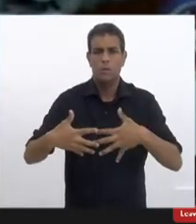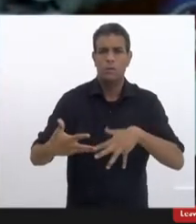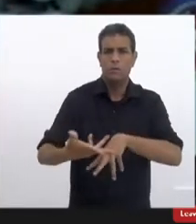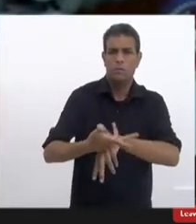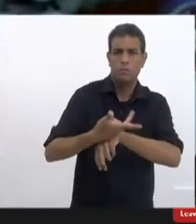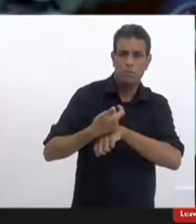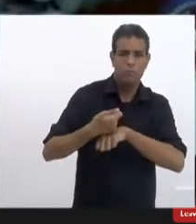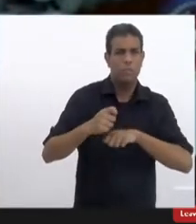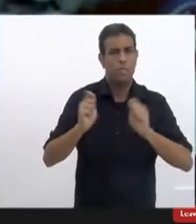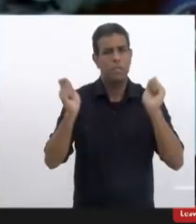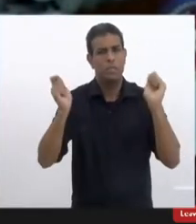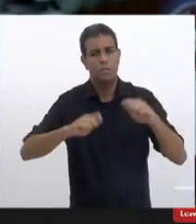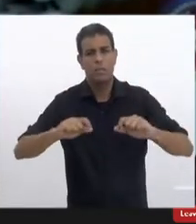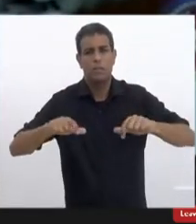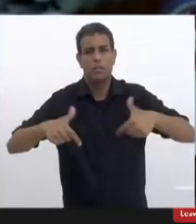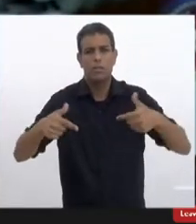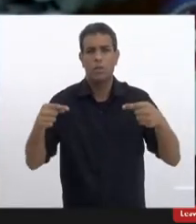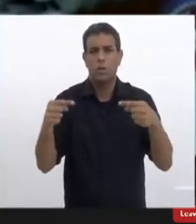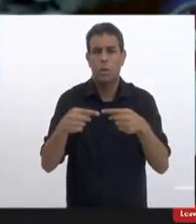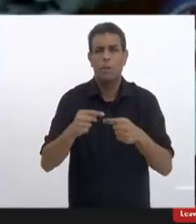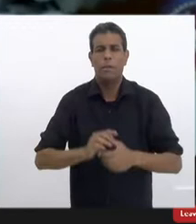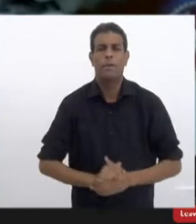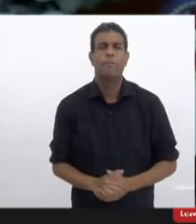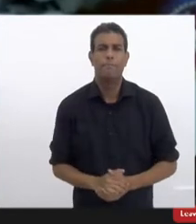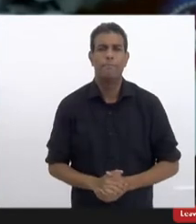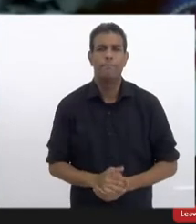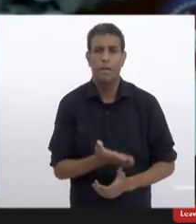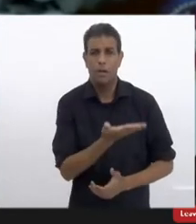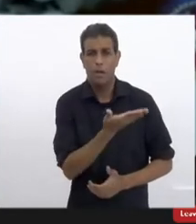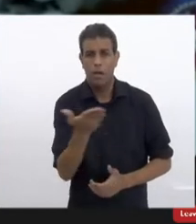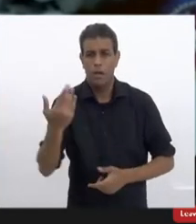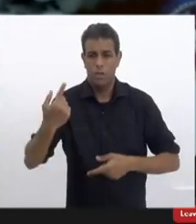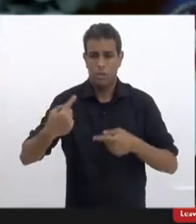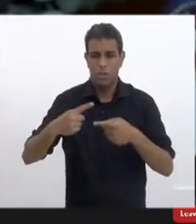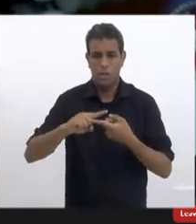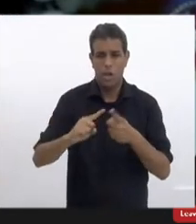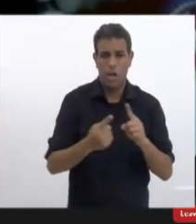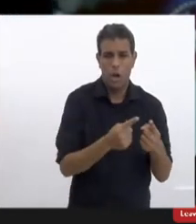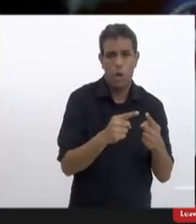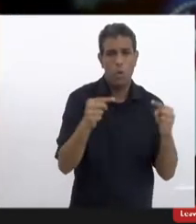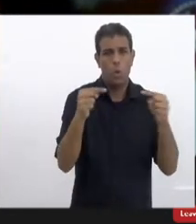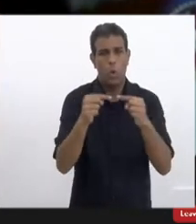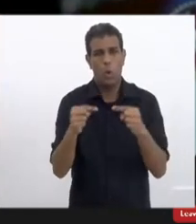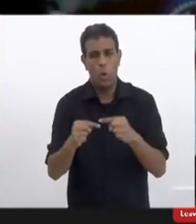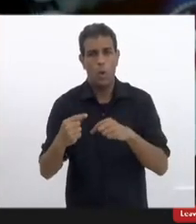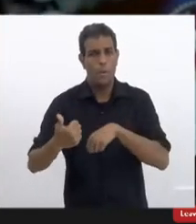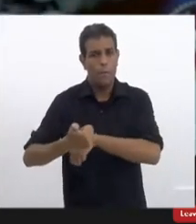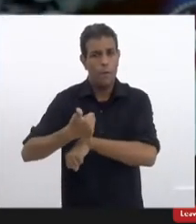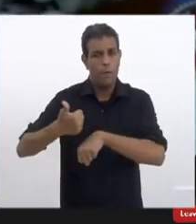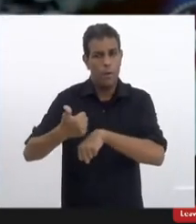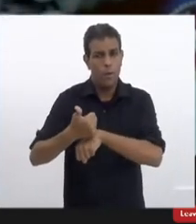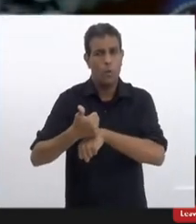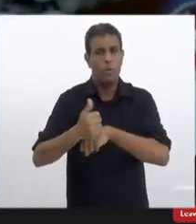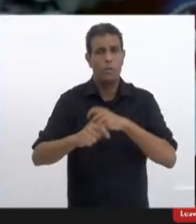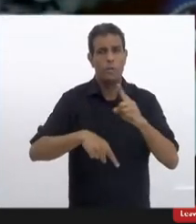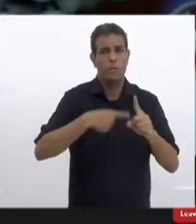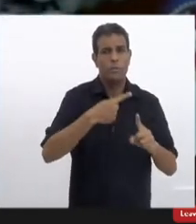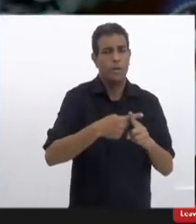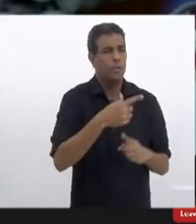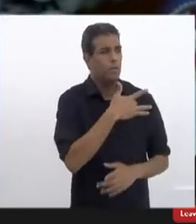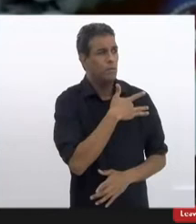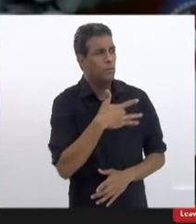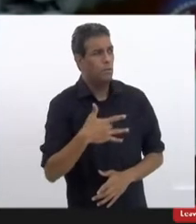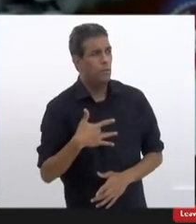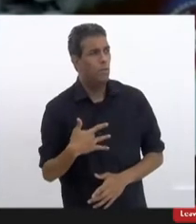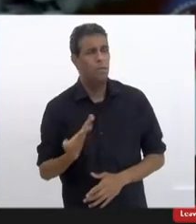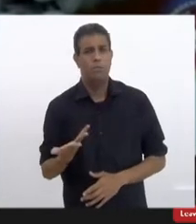que permeia esse tema, né? Então, esse diálogo entre profissionais de saúde,